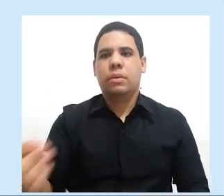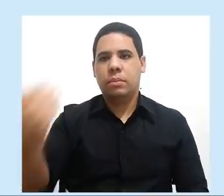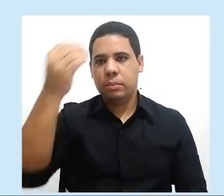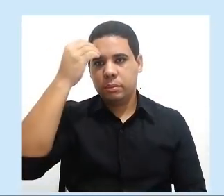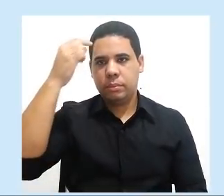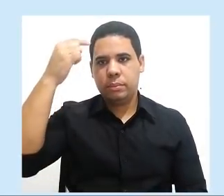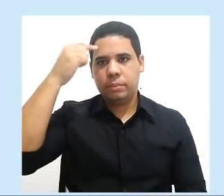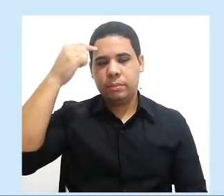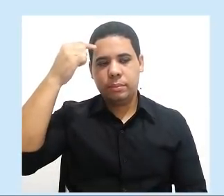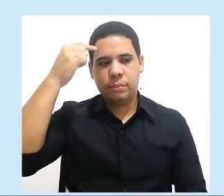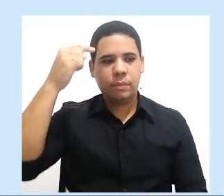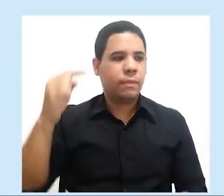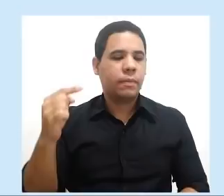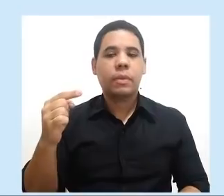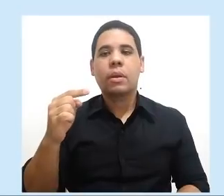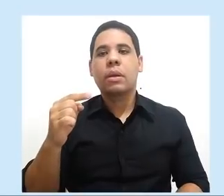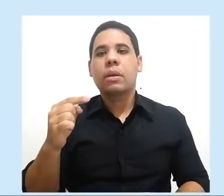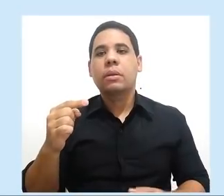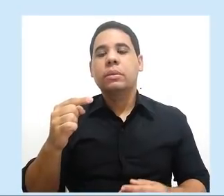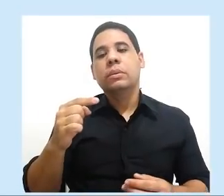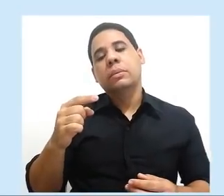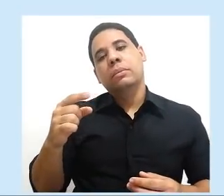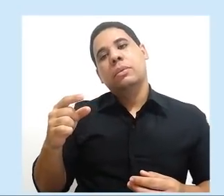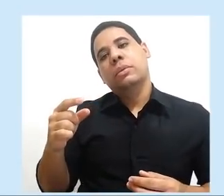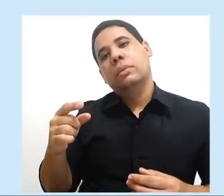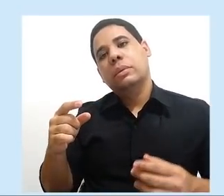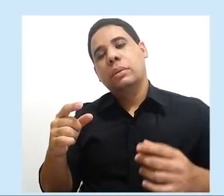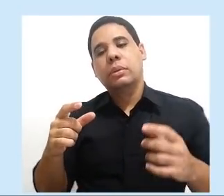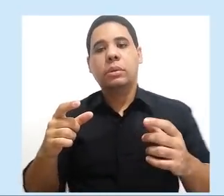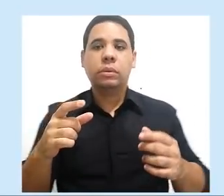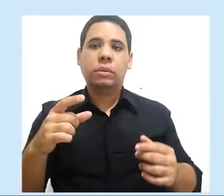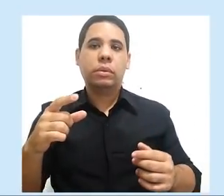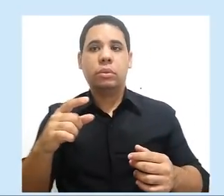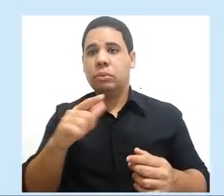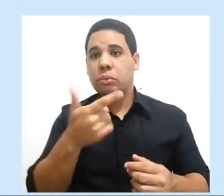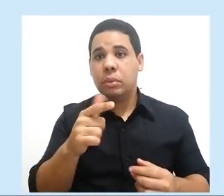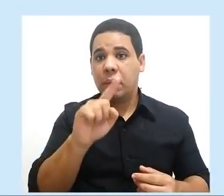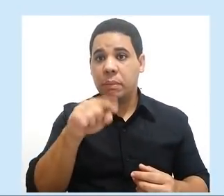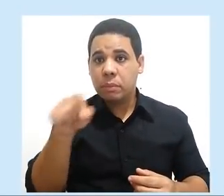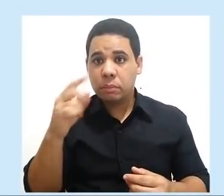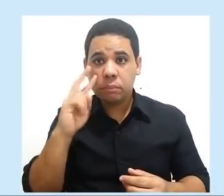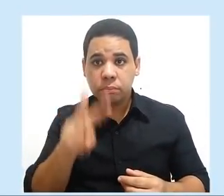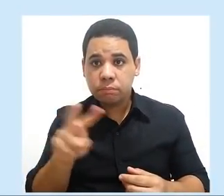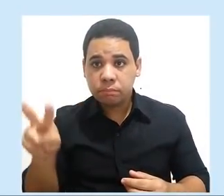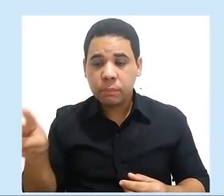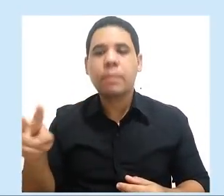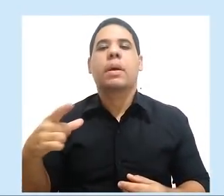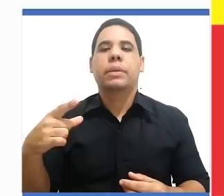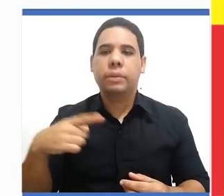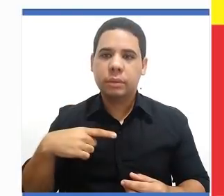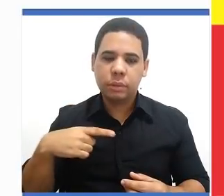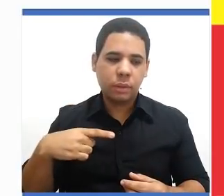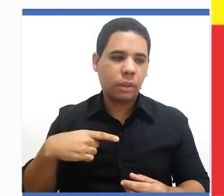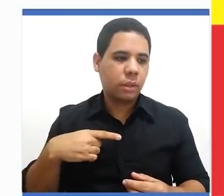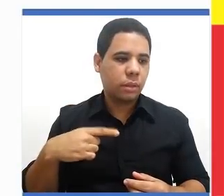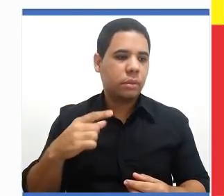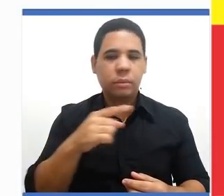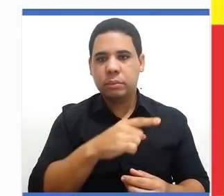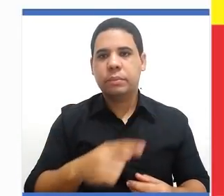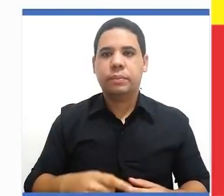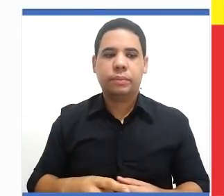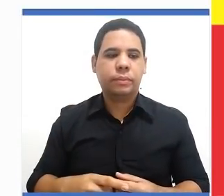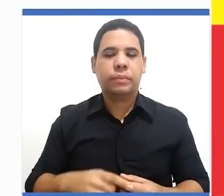na sua cabecinha o seguinte, que onde não aparece a vírgula, ela está lá. Onde?